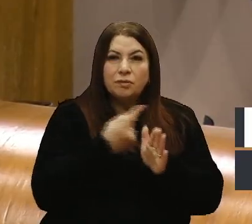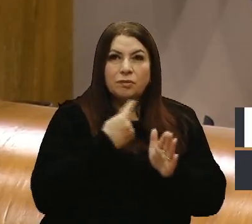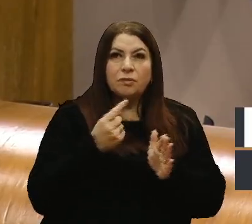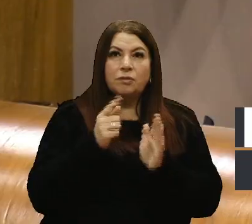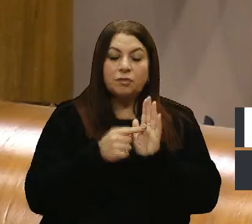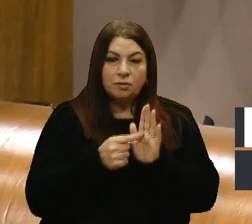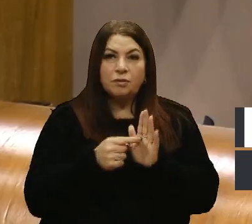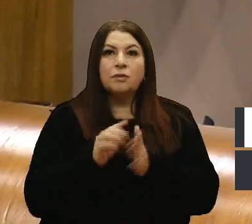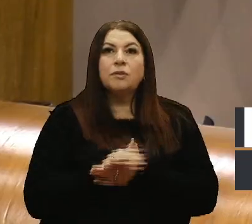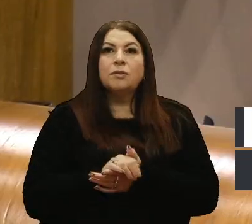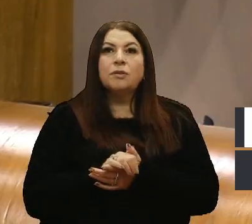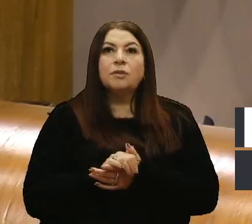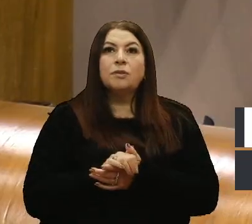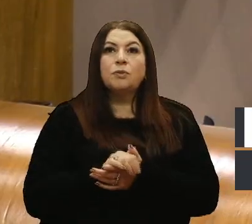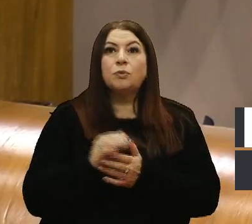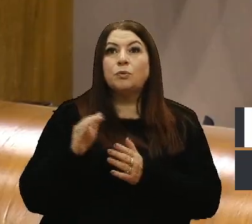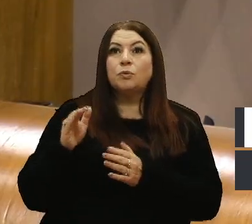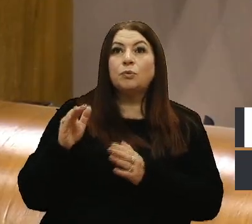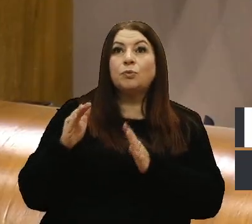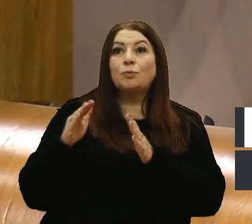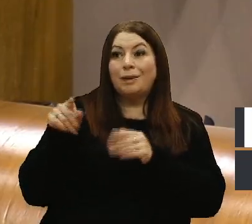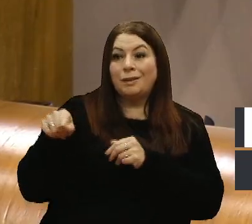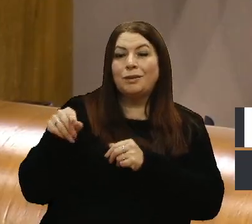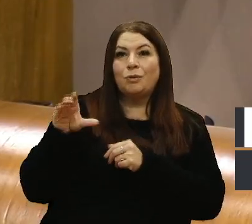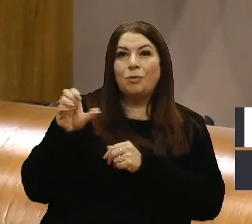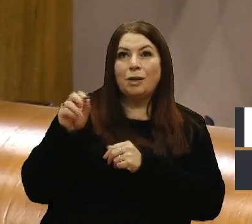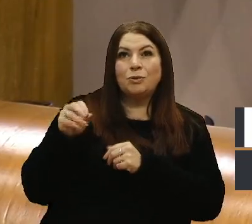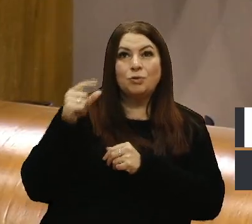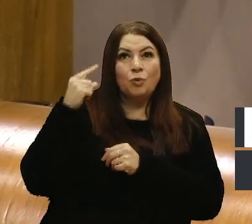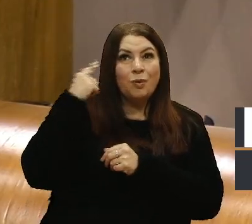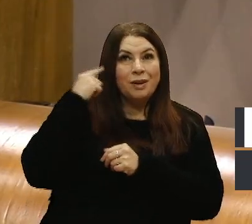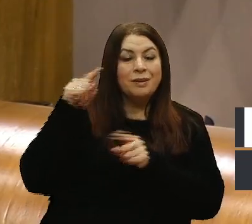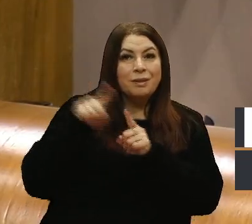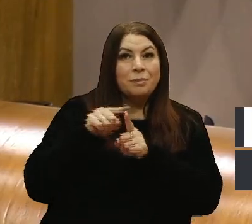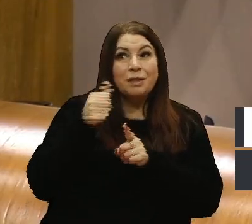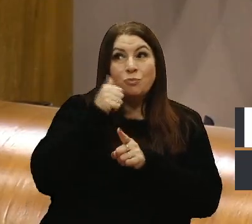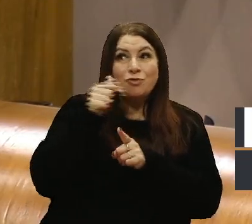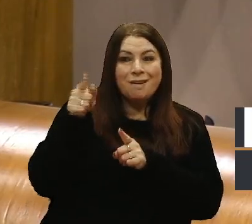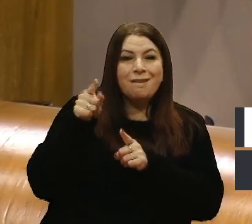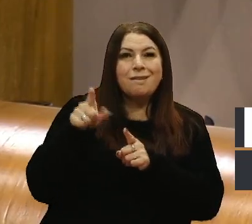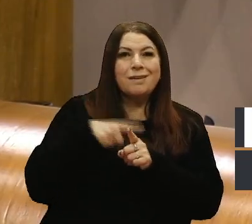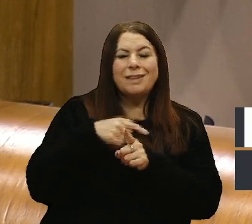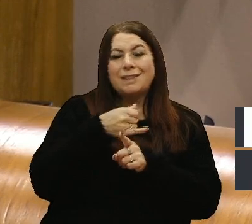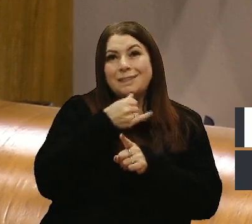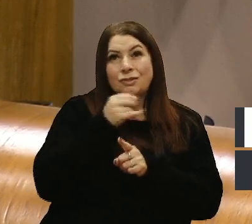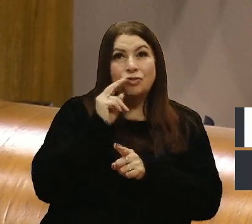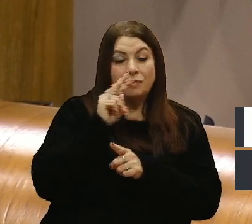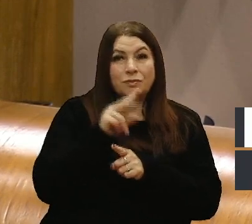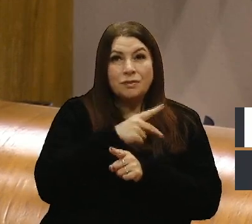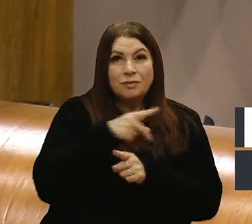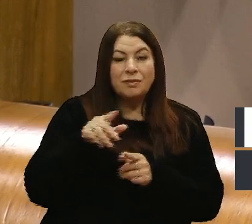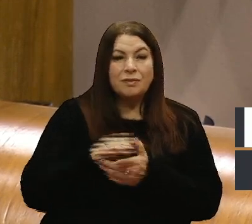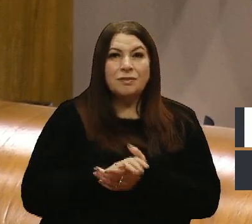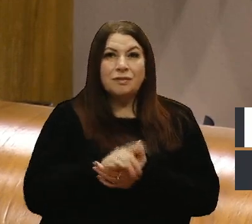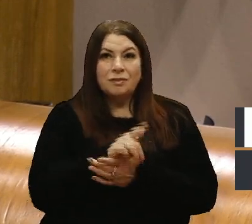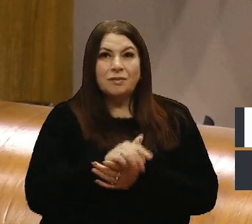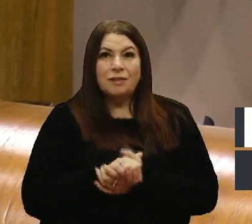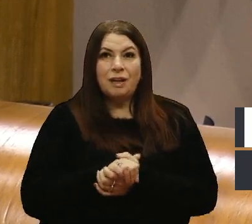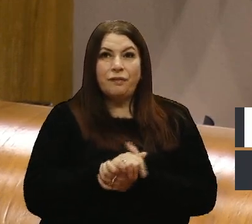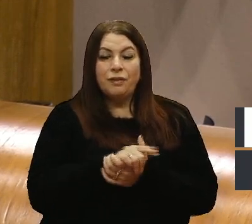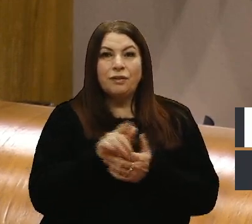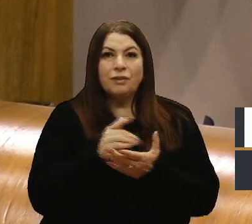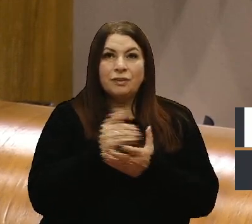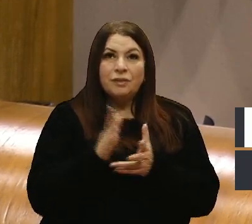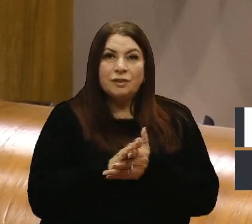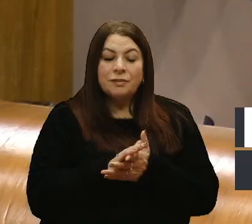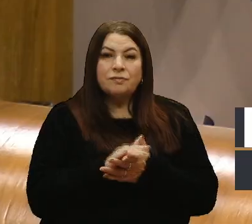orelha e também dessa suposta mulher, né? Que é muito triste de ver o que ela fez com esses animais. E